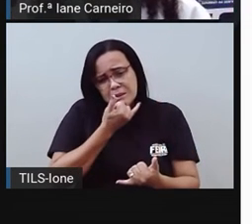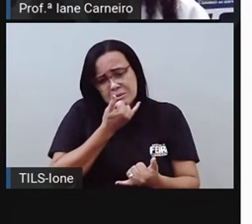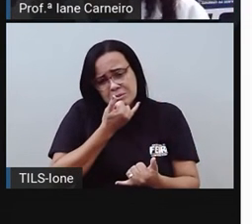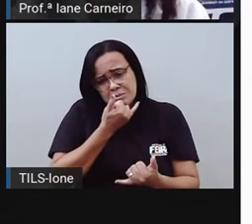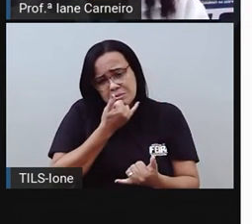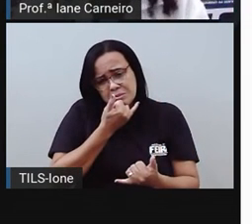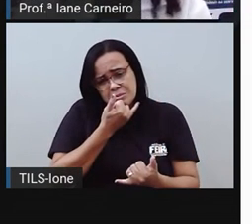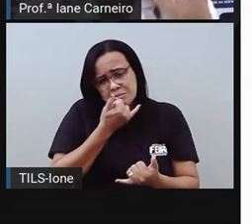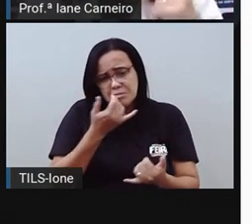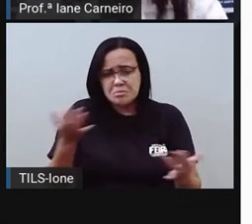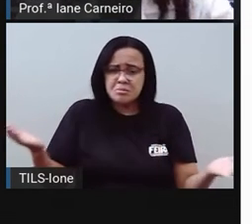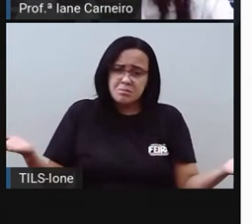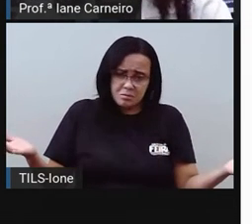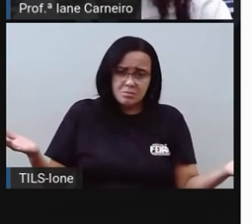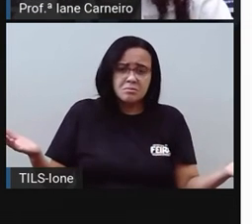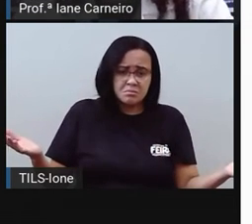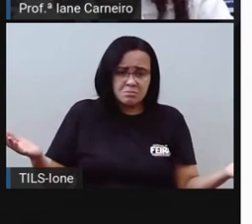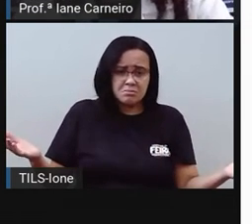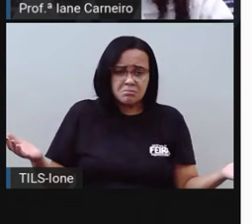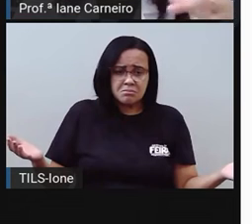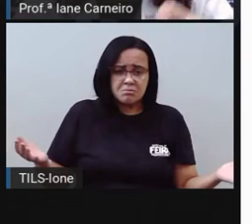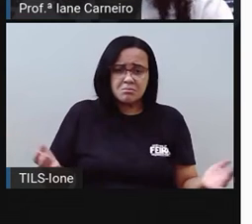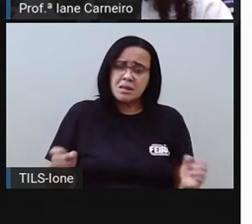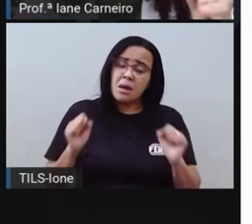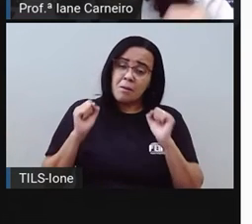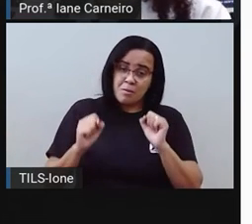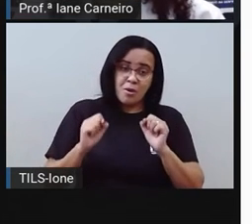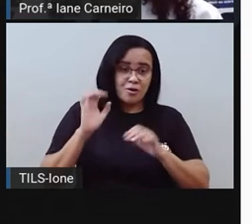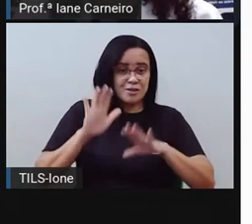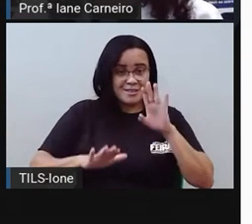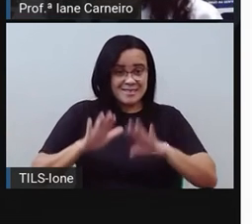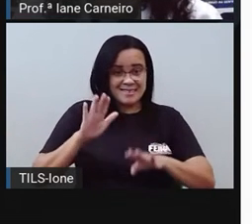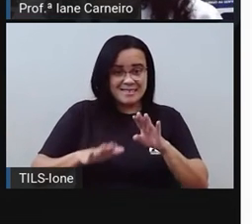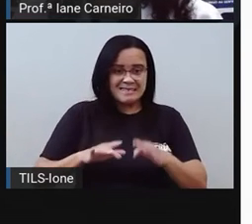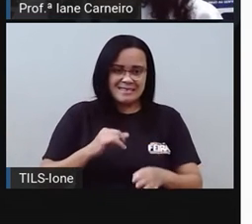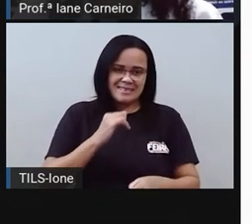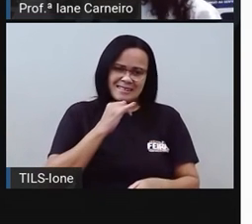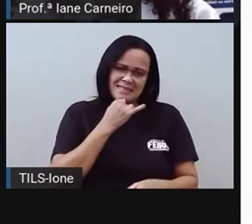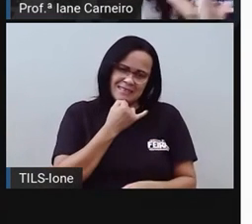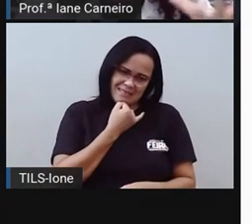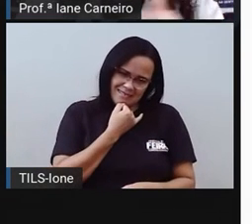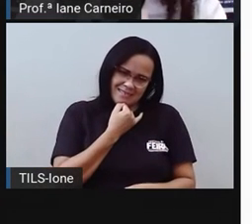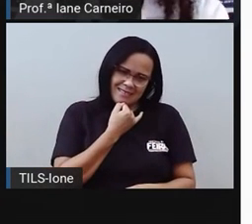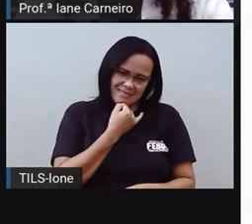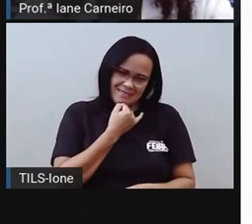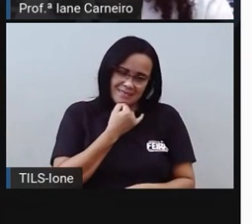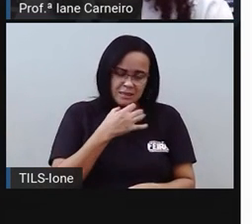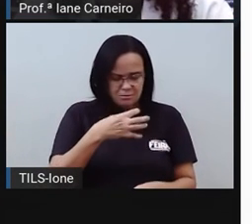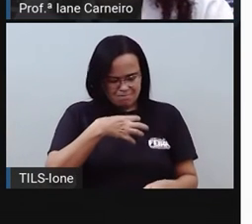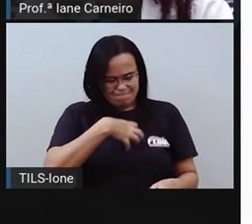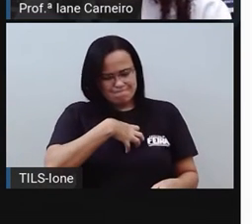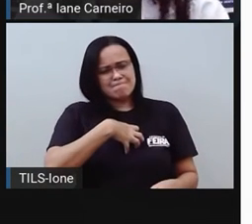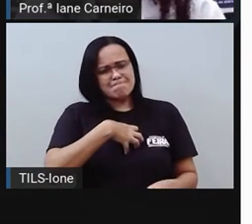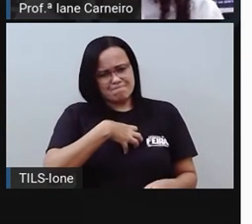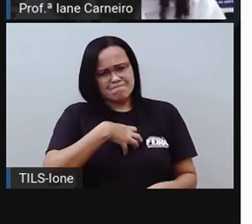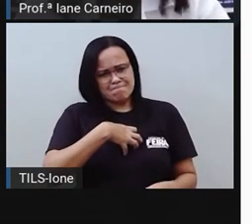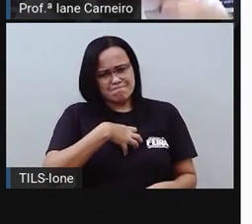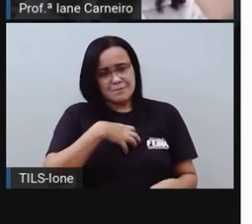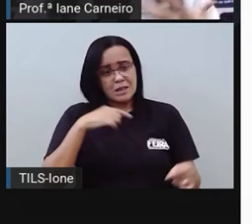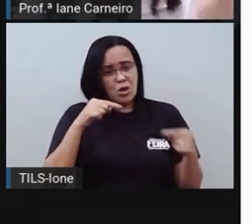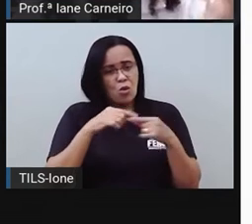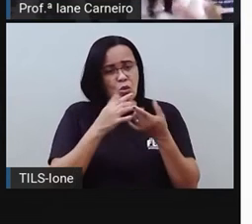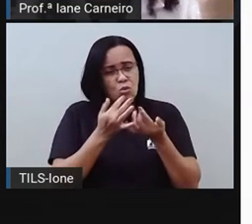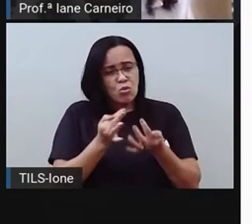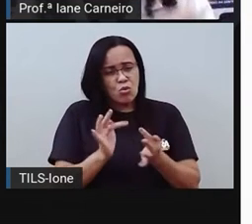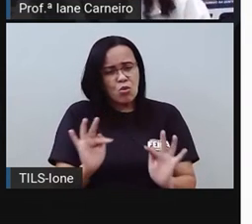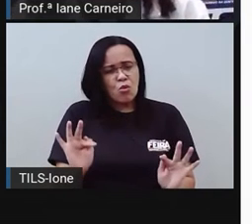tristinho ainda um pouquinho. Porque pense aí, né? Se você se machucou o outro sem querer, Lá tá doendo ainda o machucado.